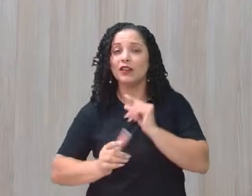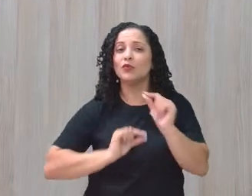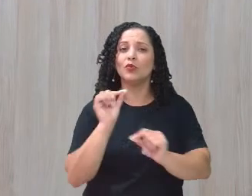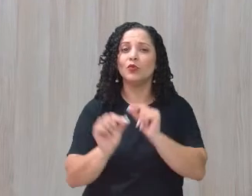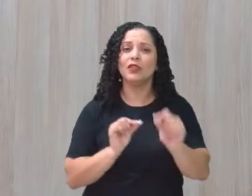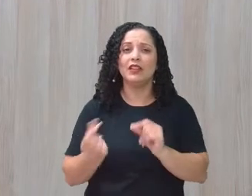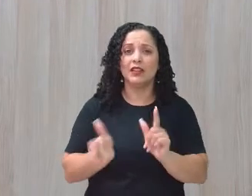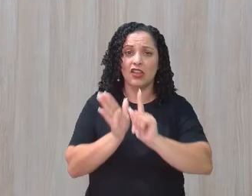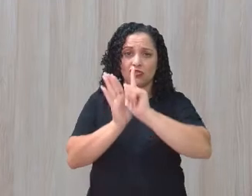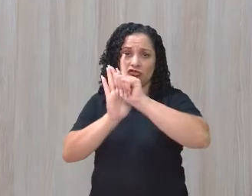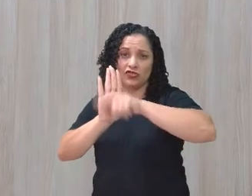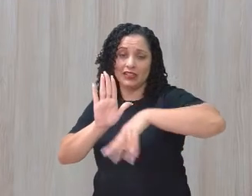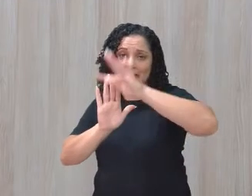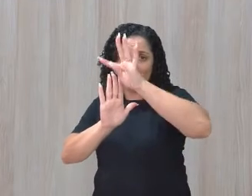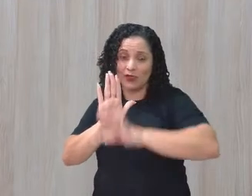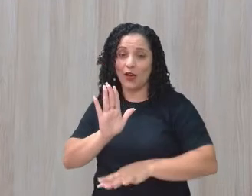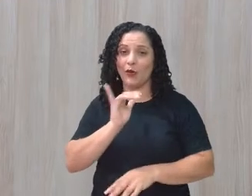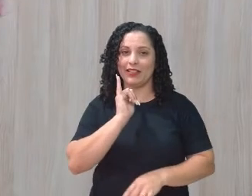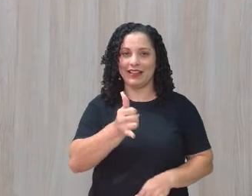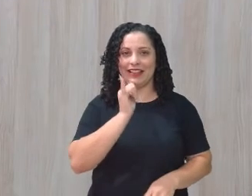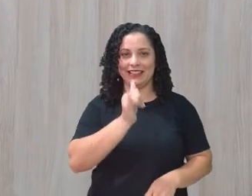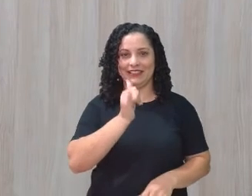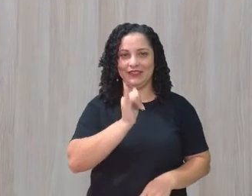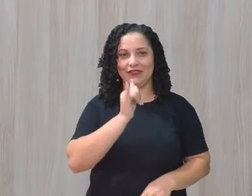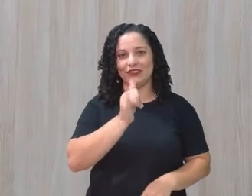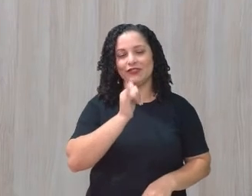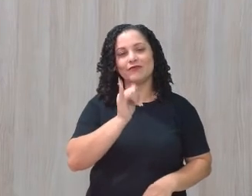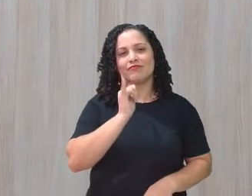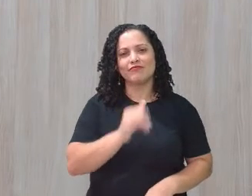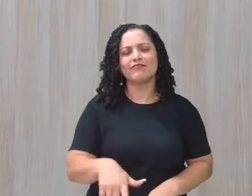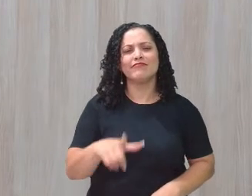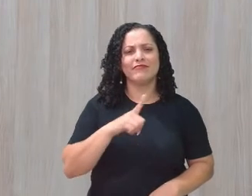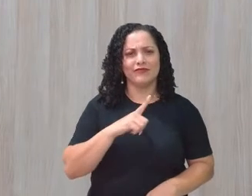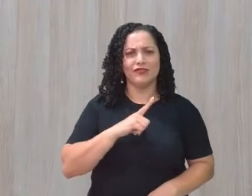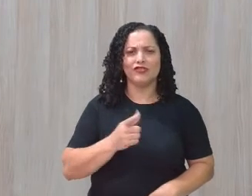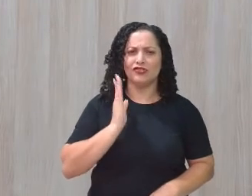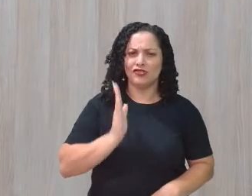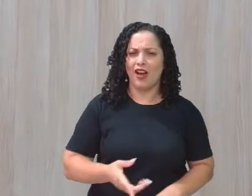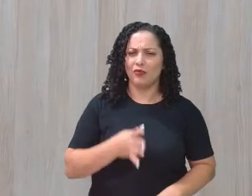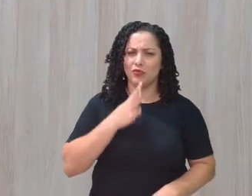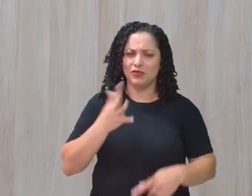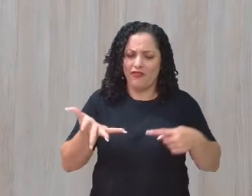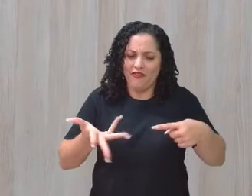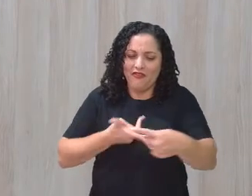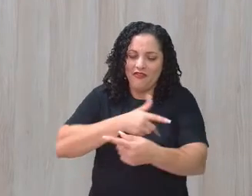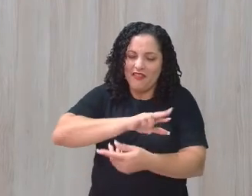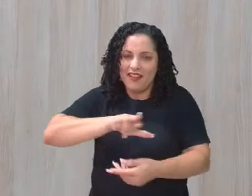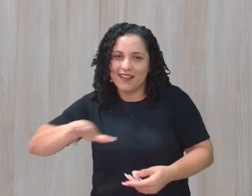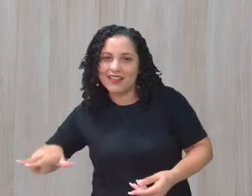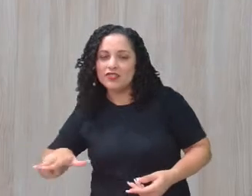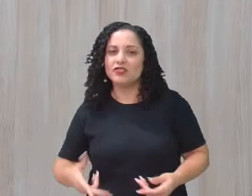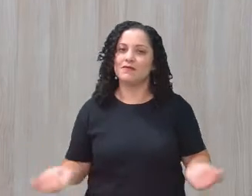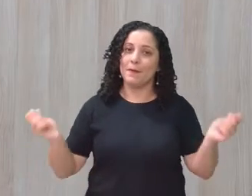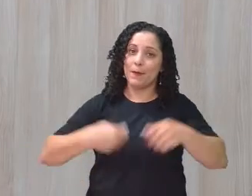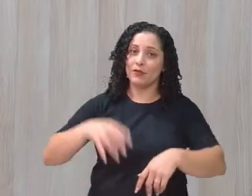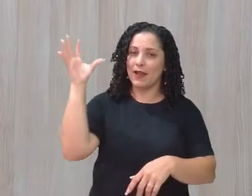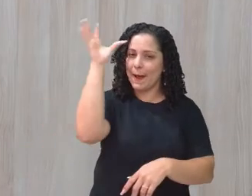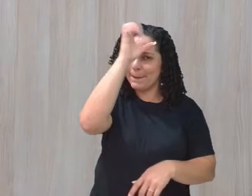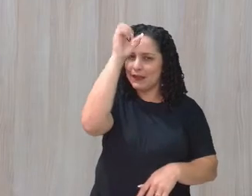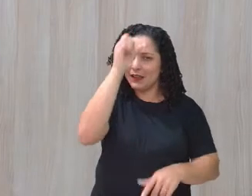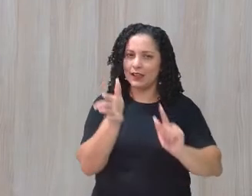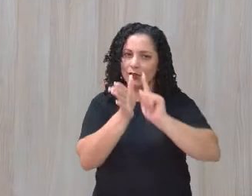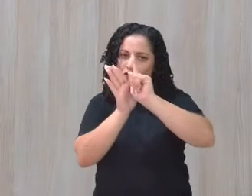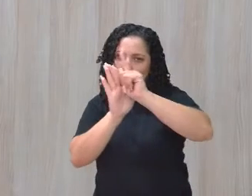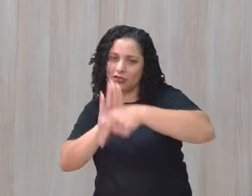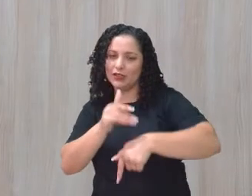gênero textual narrativas. A gente está aí vendo vários desdobramentos de como a gente pode aprender o gênero narrativo